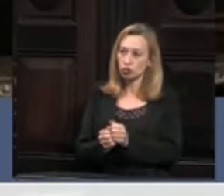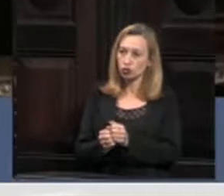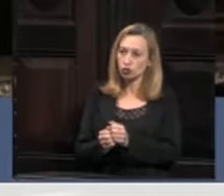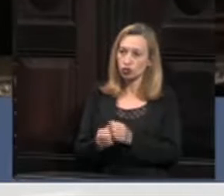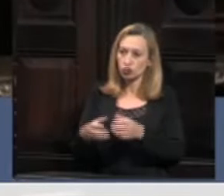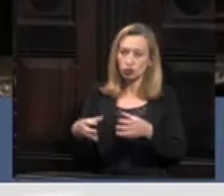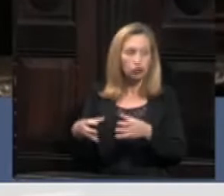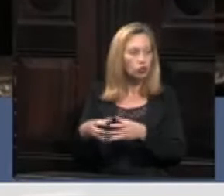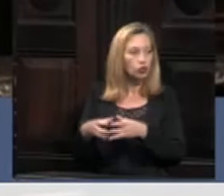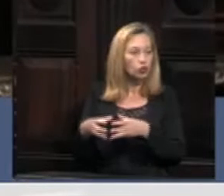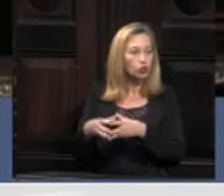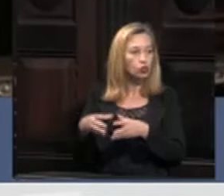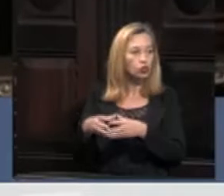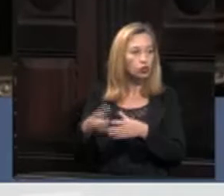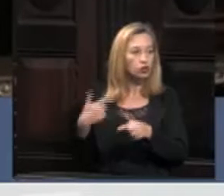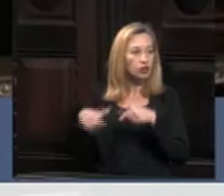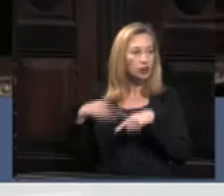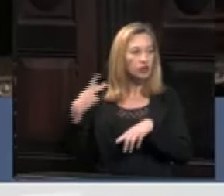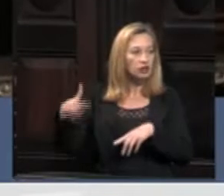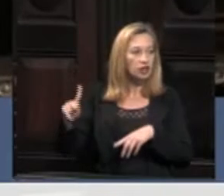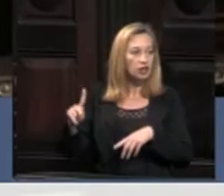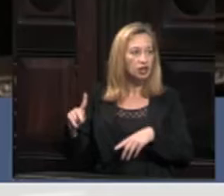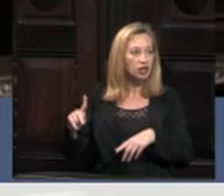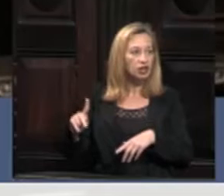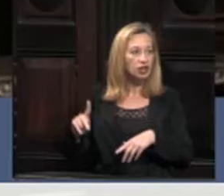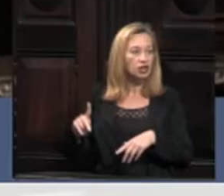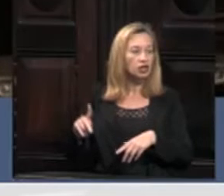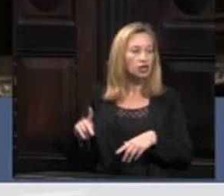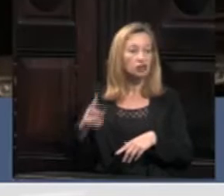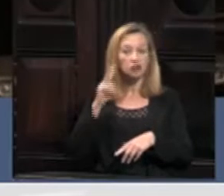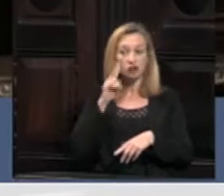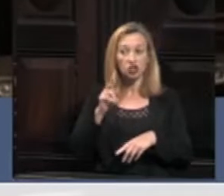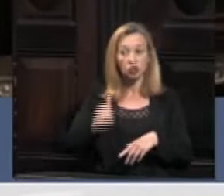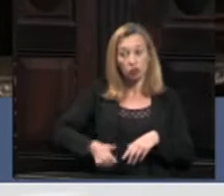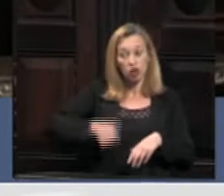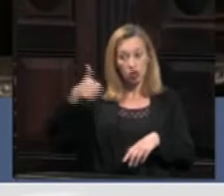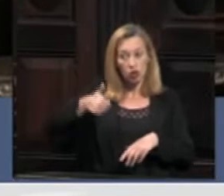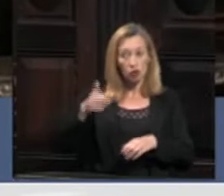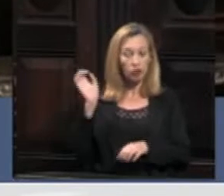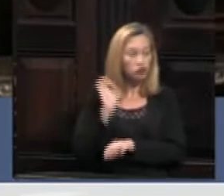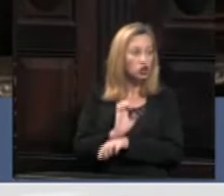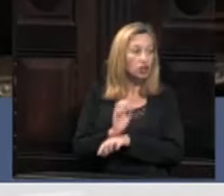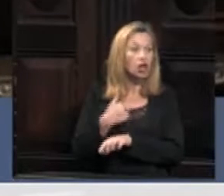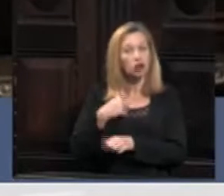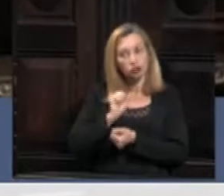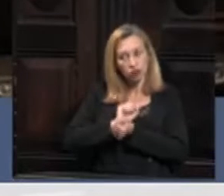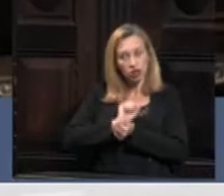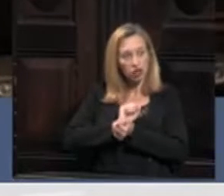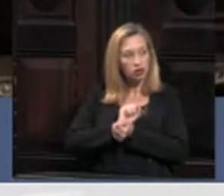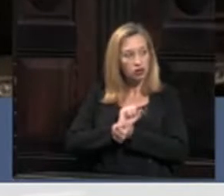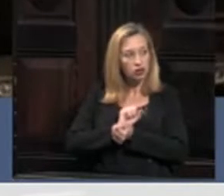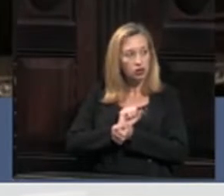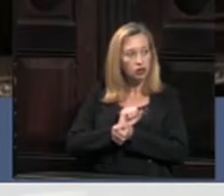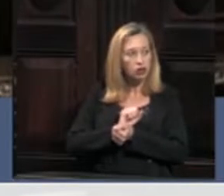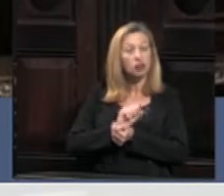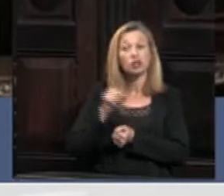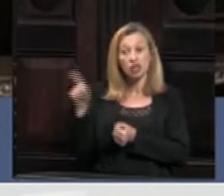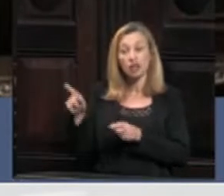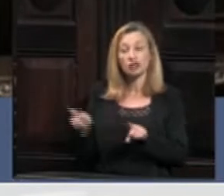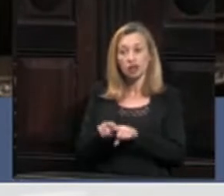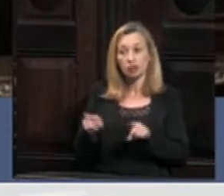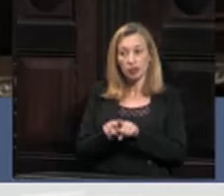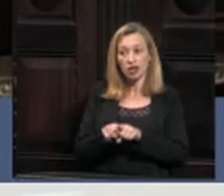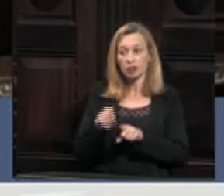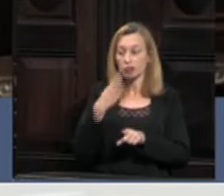composição, ele decida os destinos do Estado, esperando eu que ele honre também a palavra